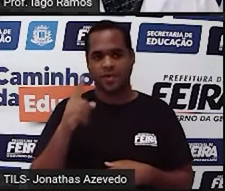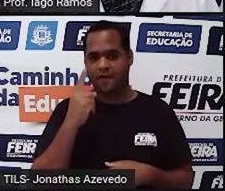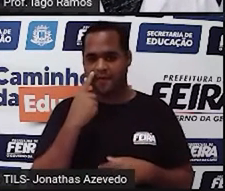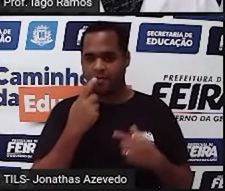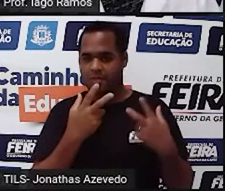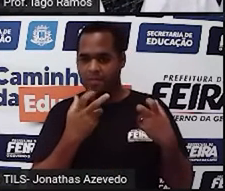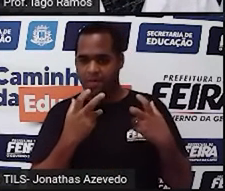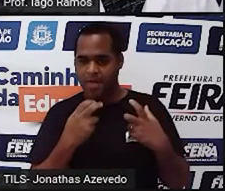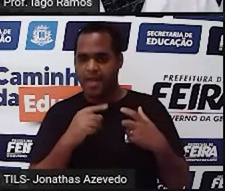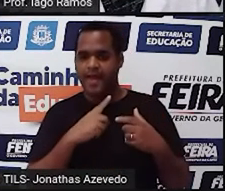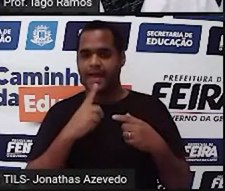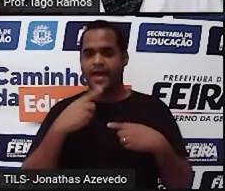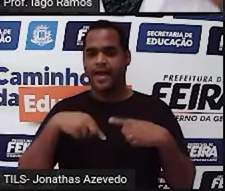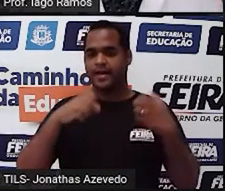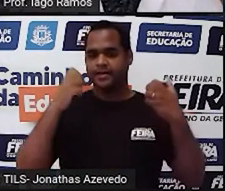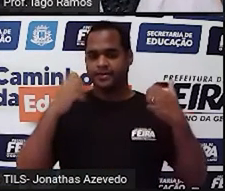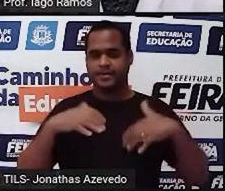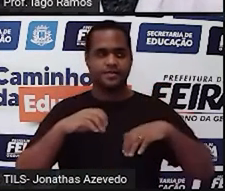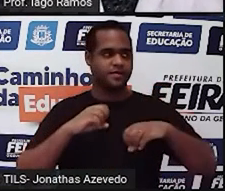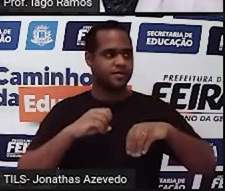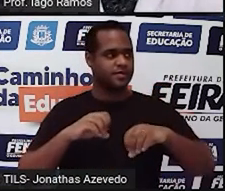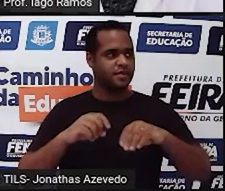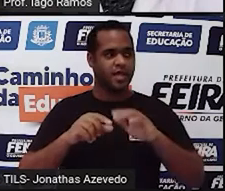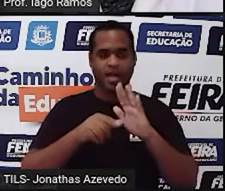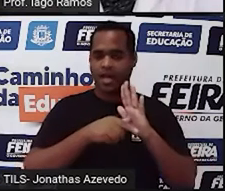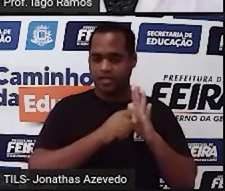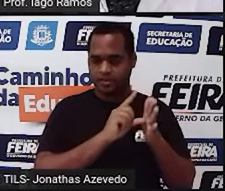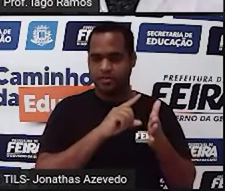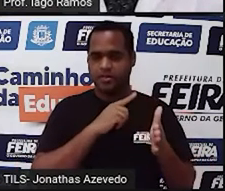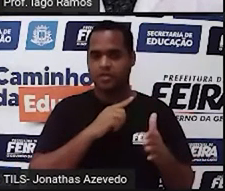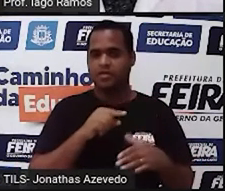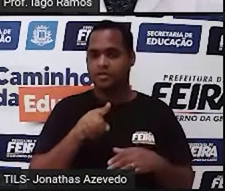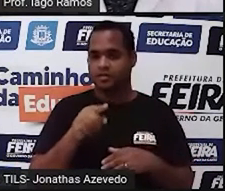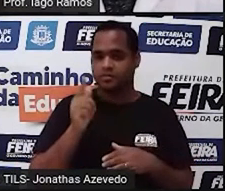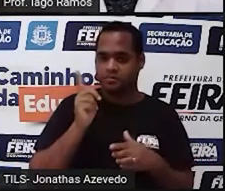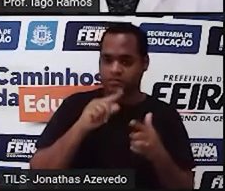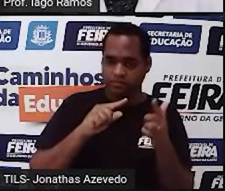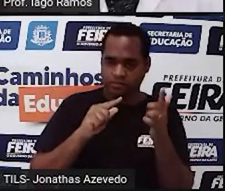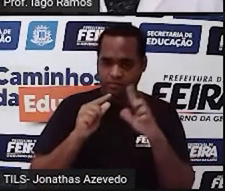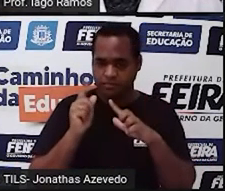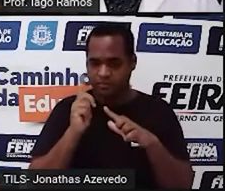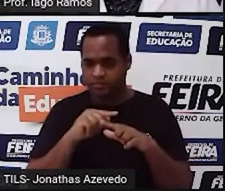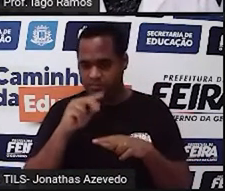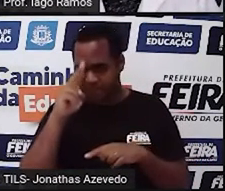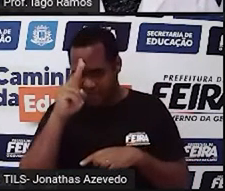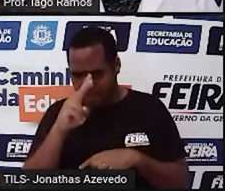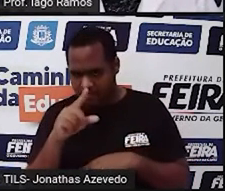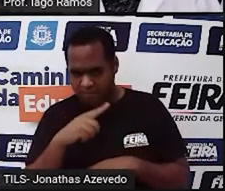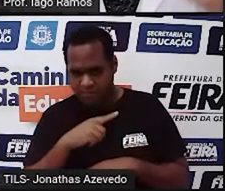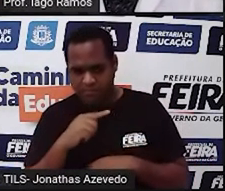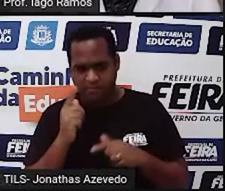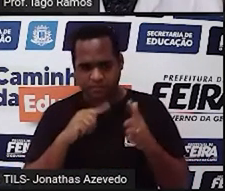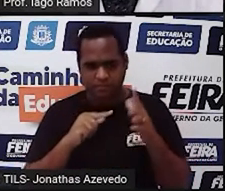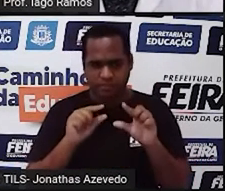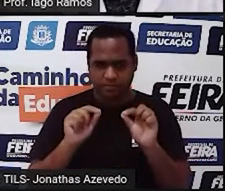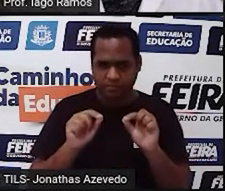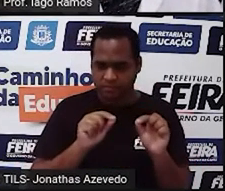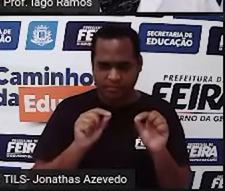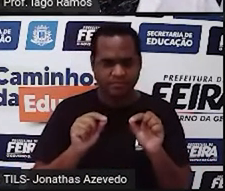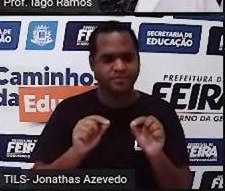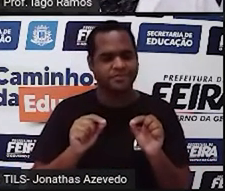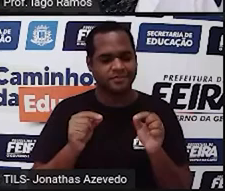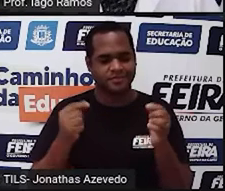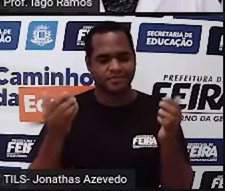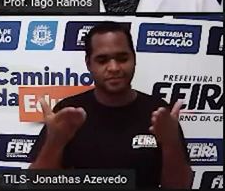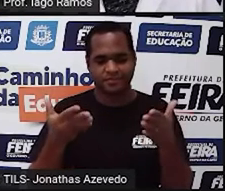aulas anteriores né E aí tá conseguindo lembrar de que tipo de número é esse Então já vai